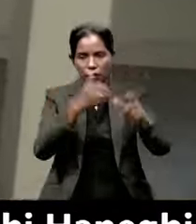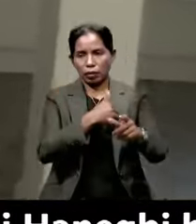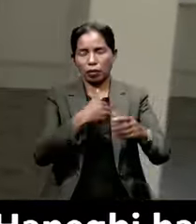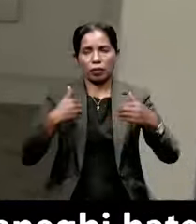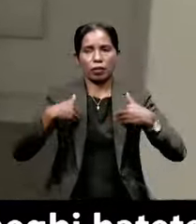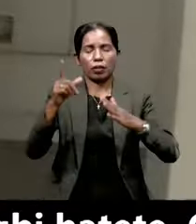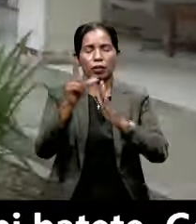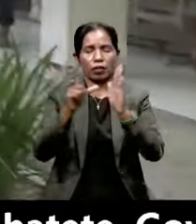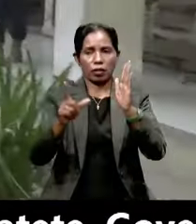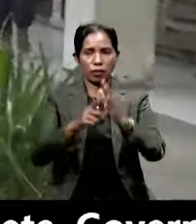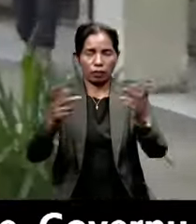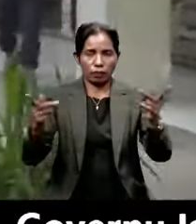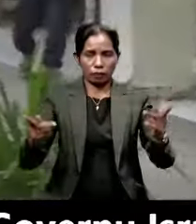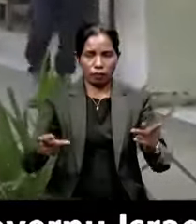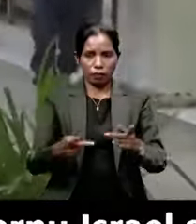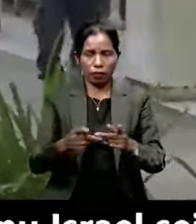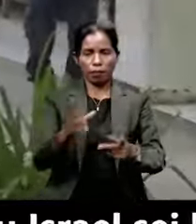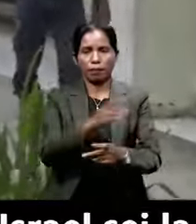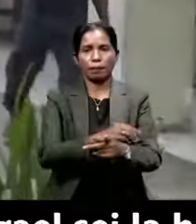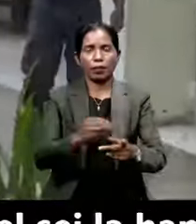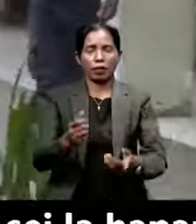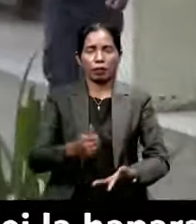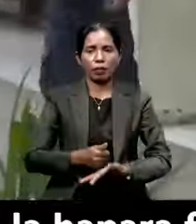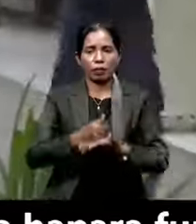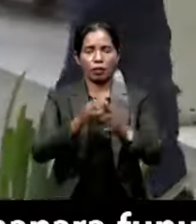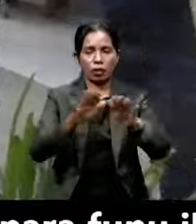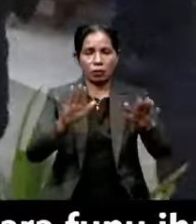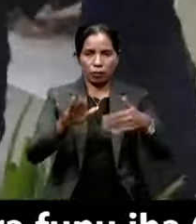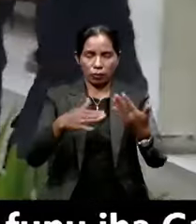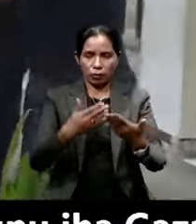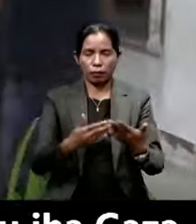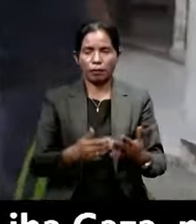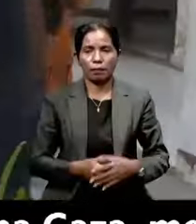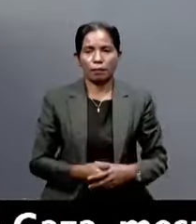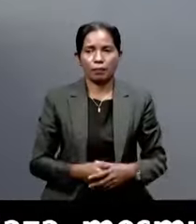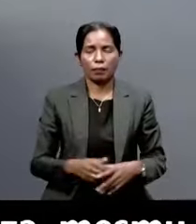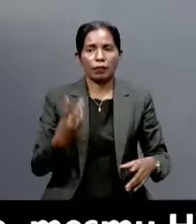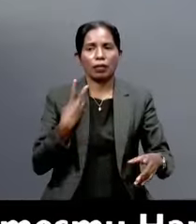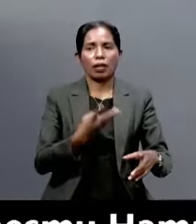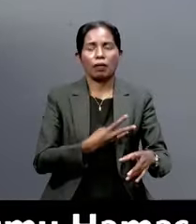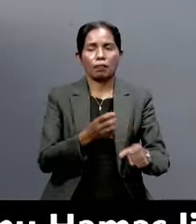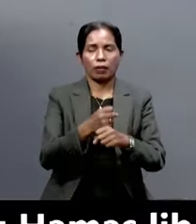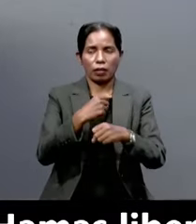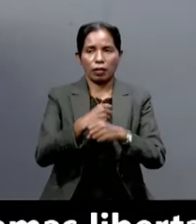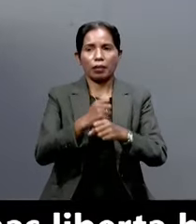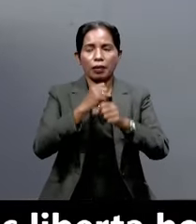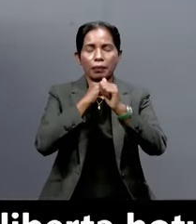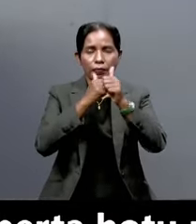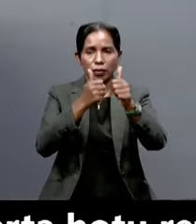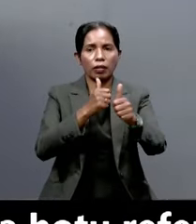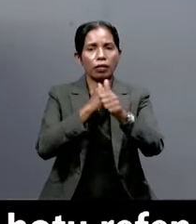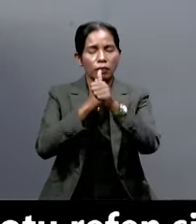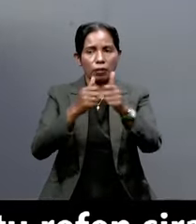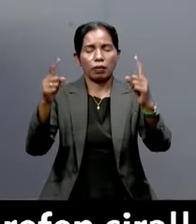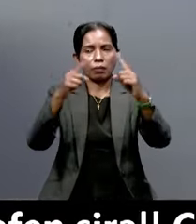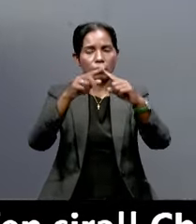lei no Centro Rehabilitação Juvenil atu acolha labarik sira. No amihalo a advocacia ba iha